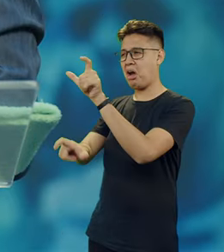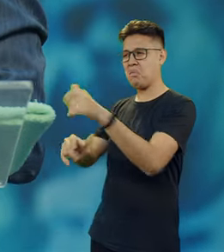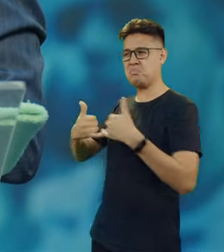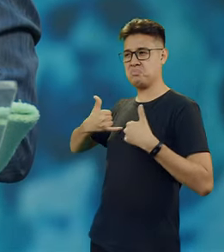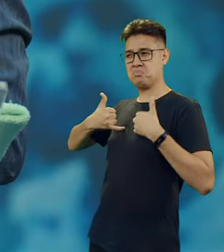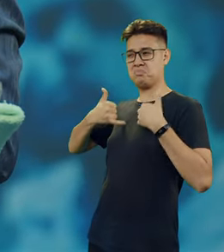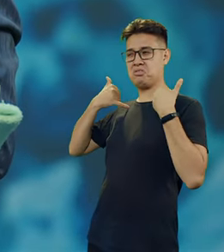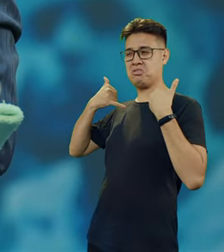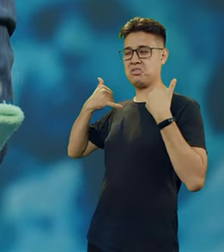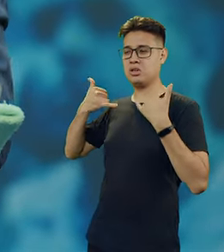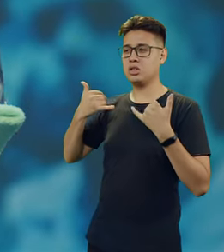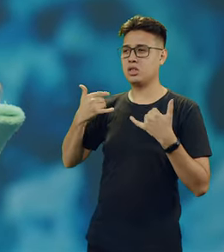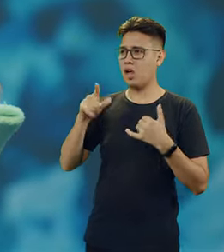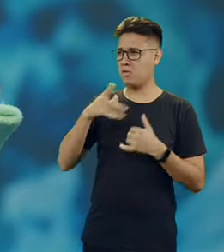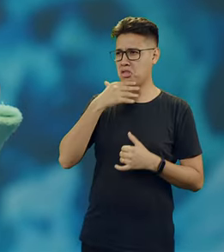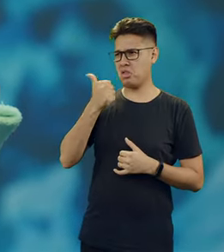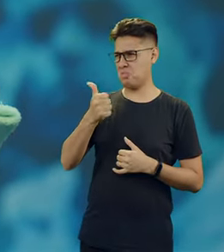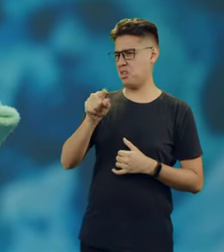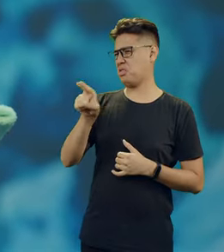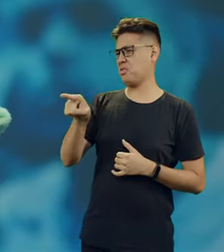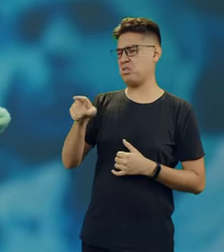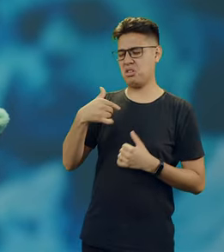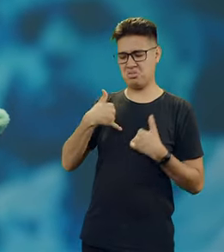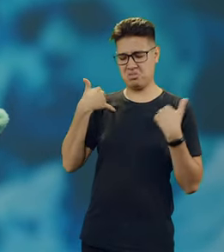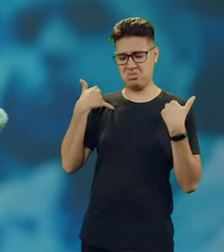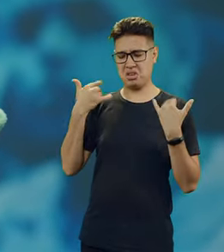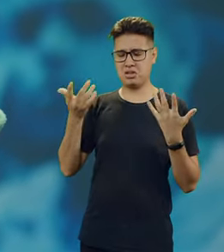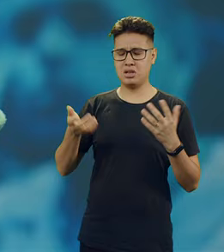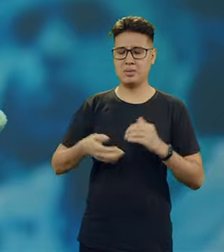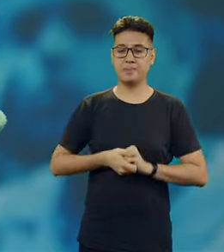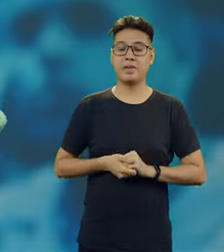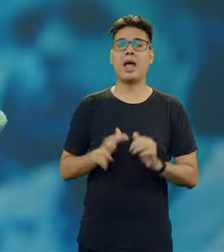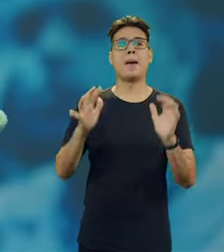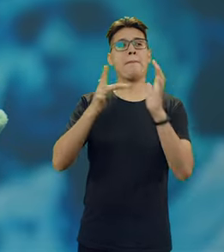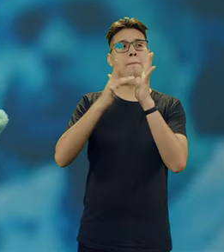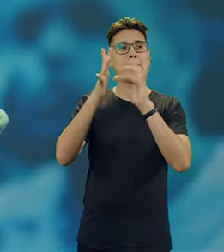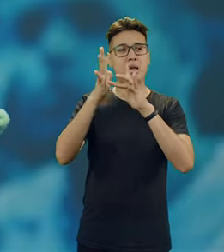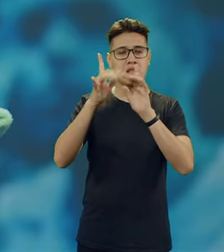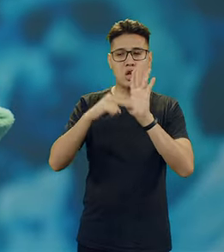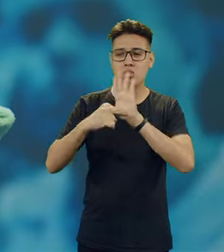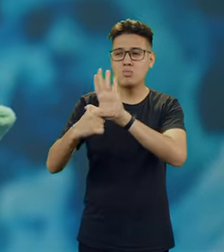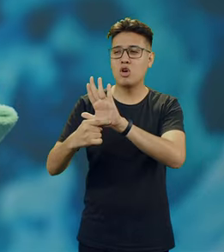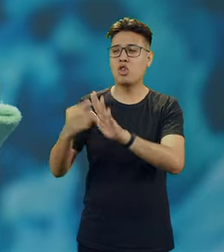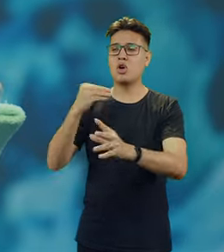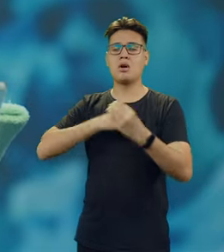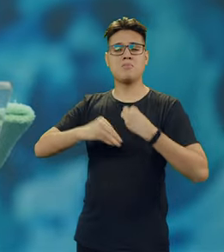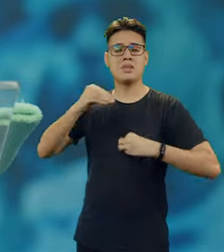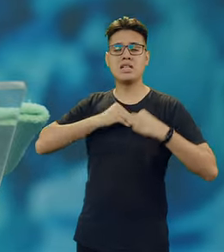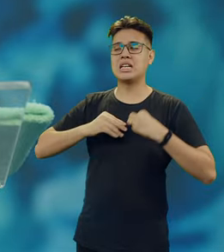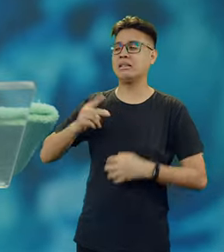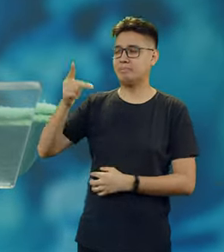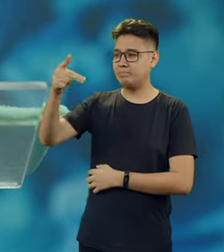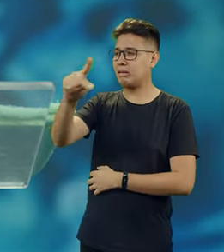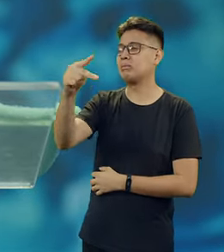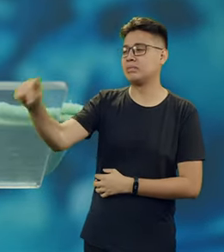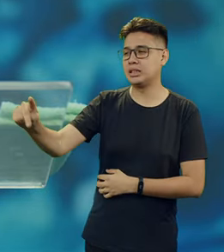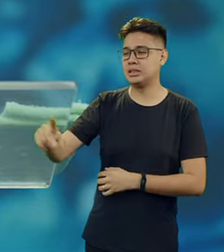melhores. Jesus mostra o pecado deles e confronta o pecado de